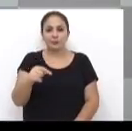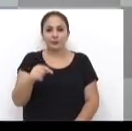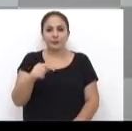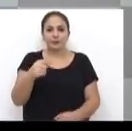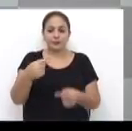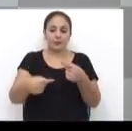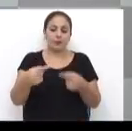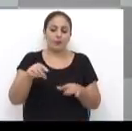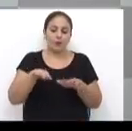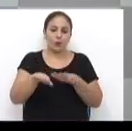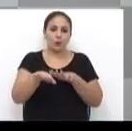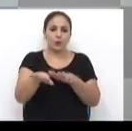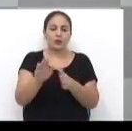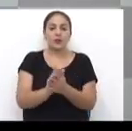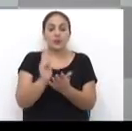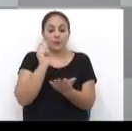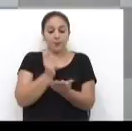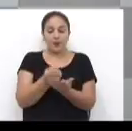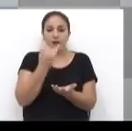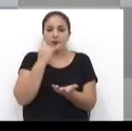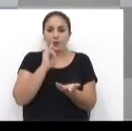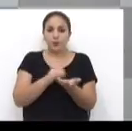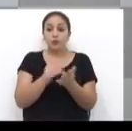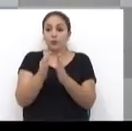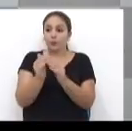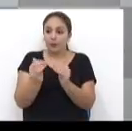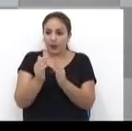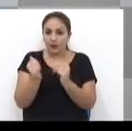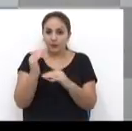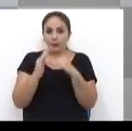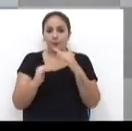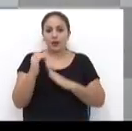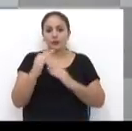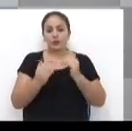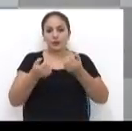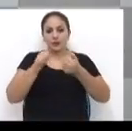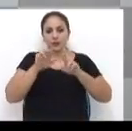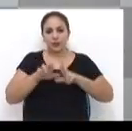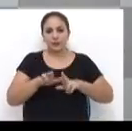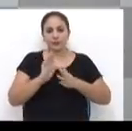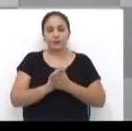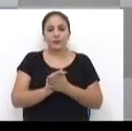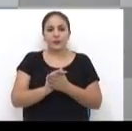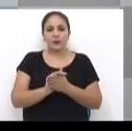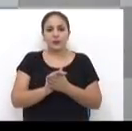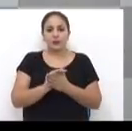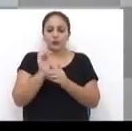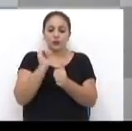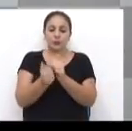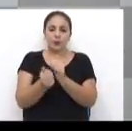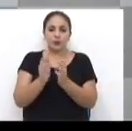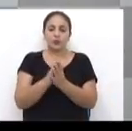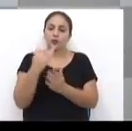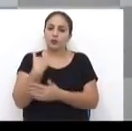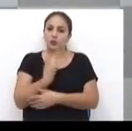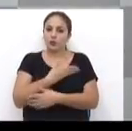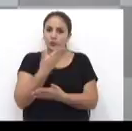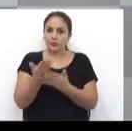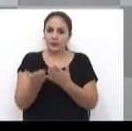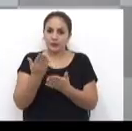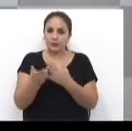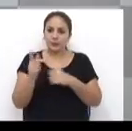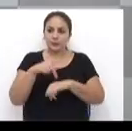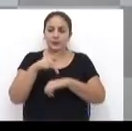exigem um local específico para a prática das áreas, para a prática dos esportes. Nós perdemos aqui em Passo Fundo para outras cidades da região que têm